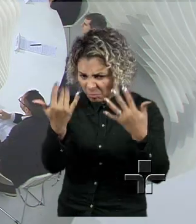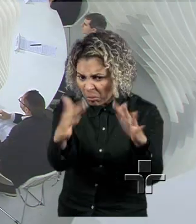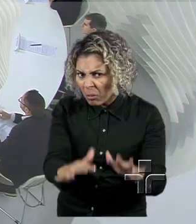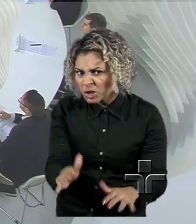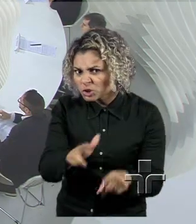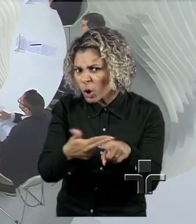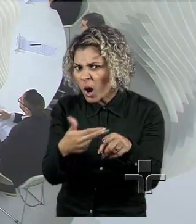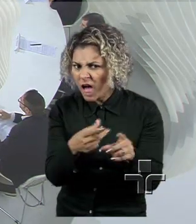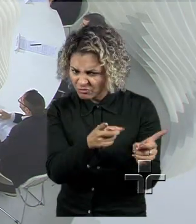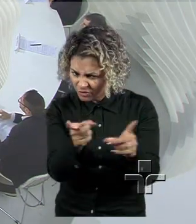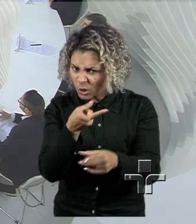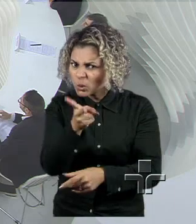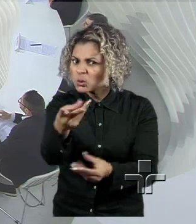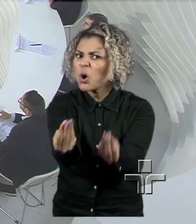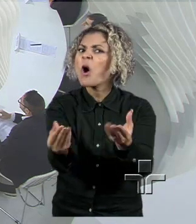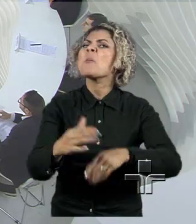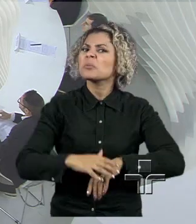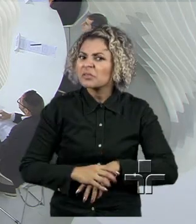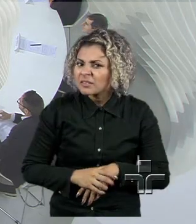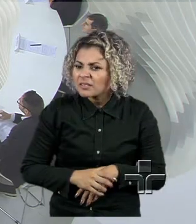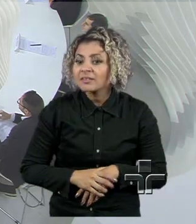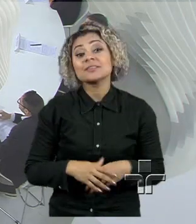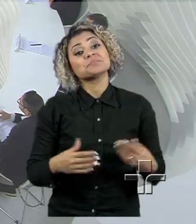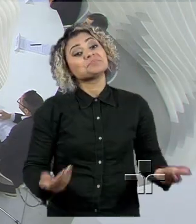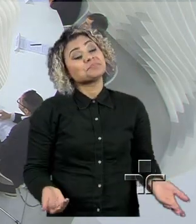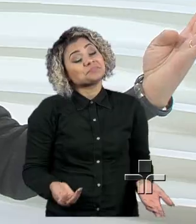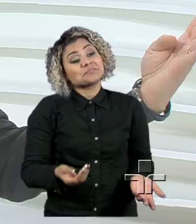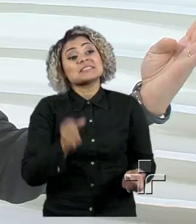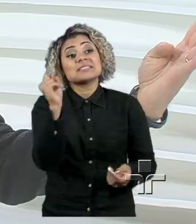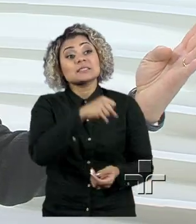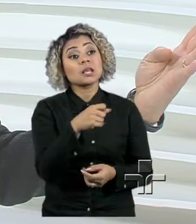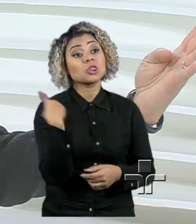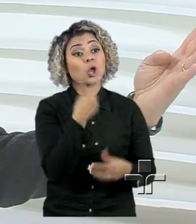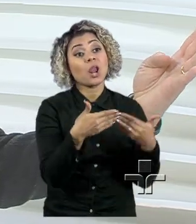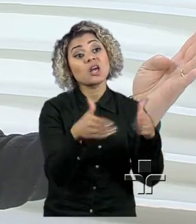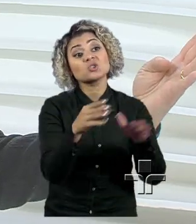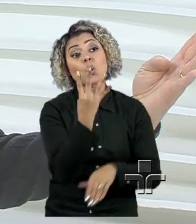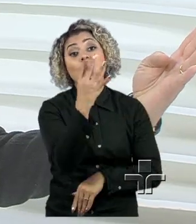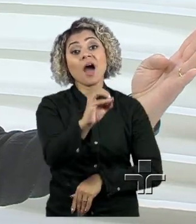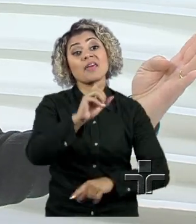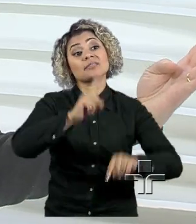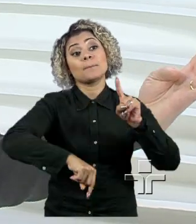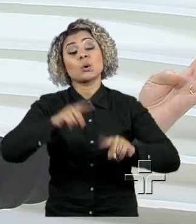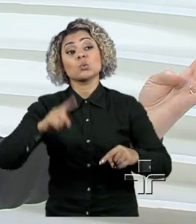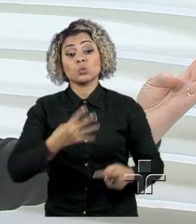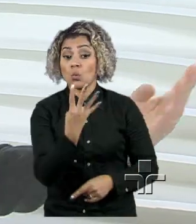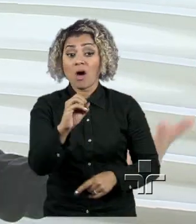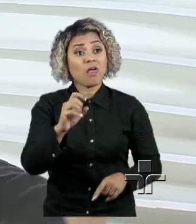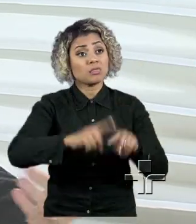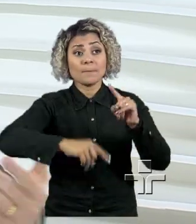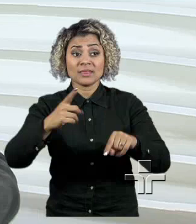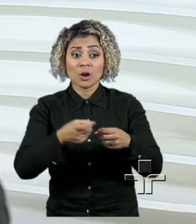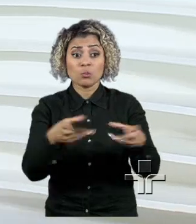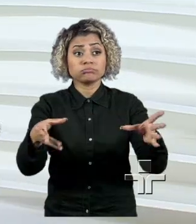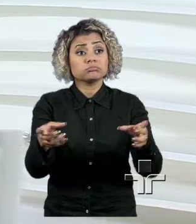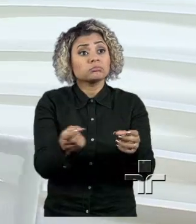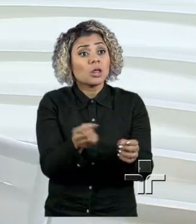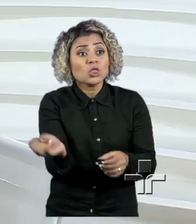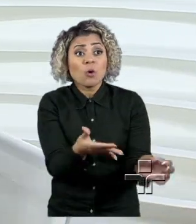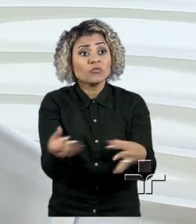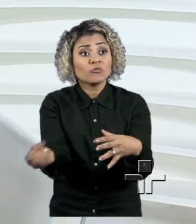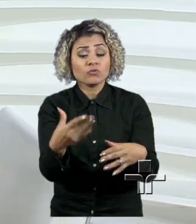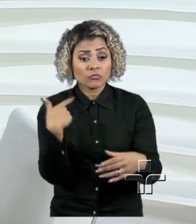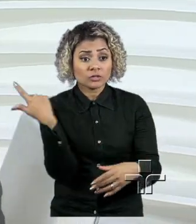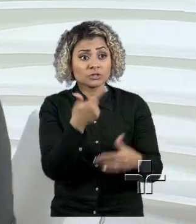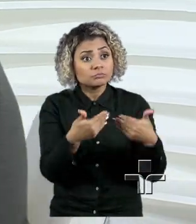Veja, Ricardo, na crise é boa, nós lançamos 40 produtos, entende? A crise é boa se eu tivesse... Eu só quero colocar,